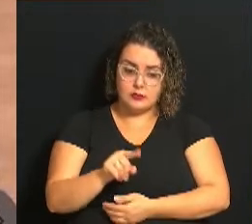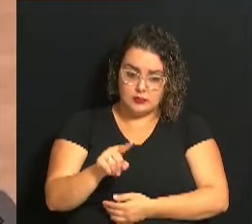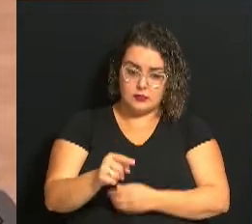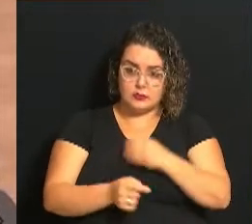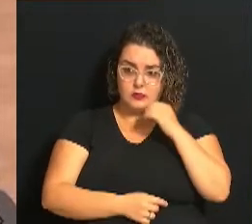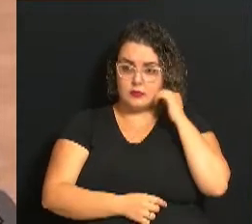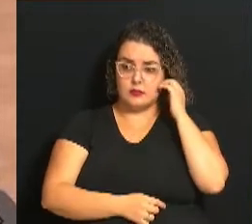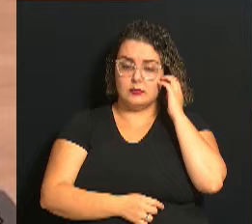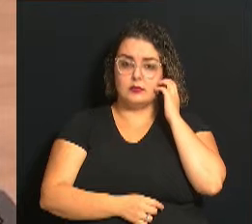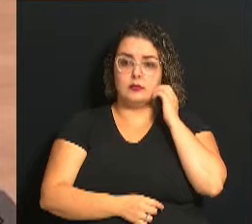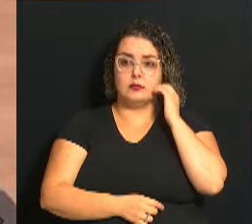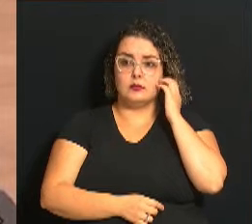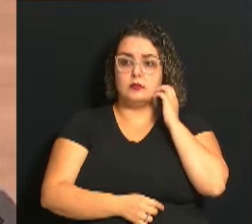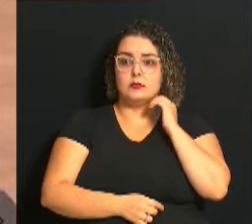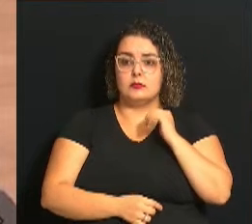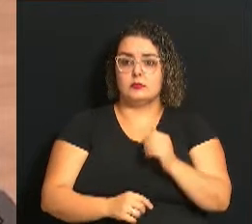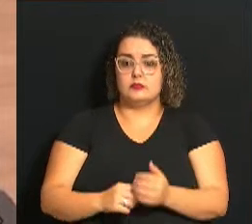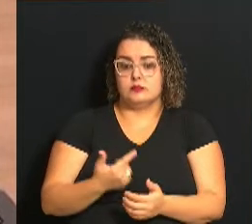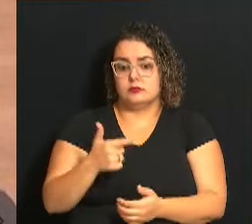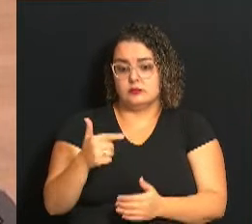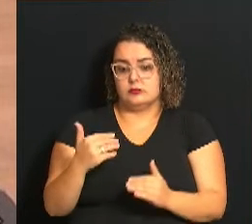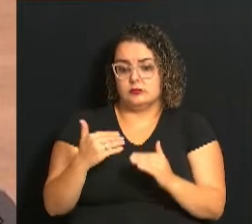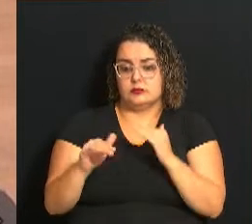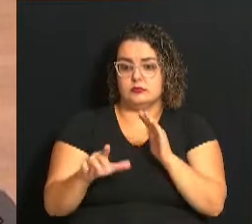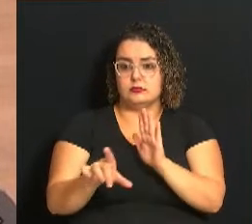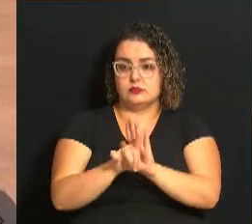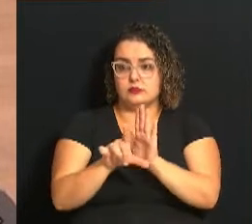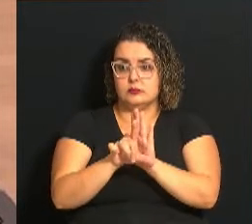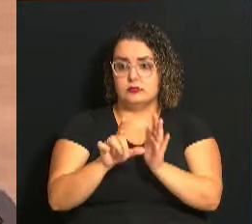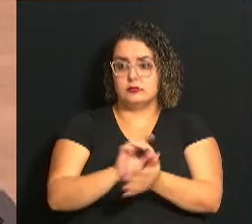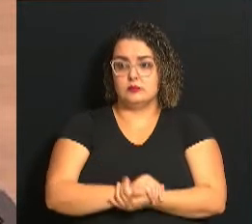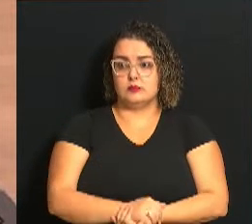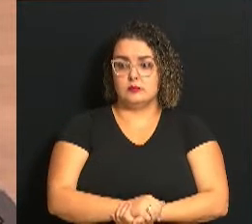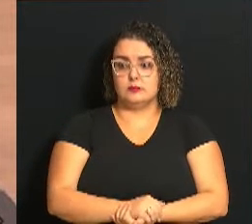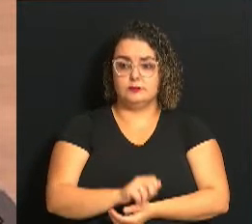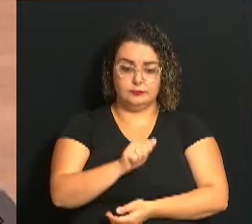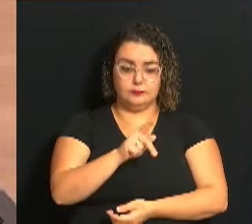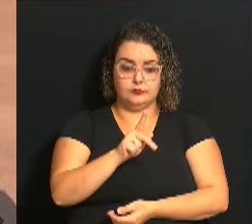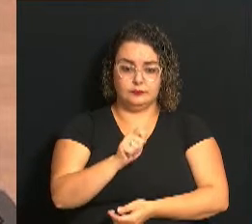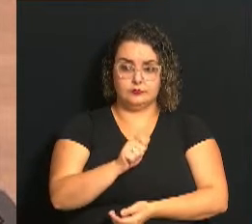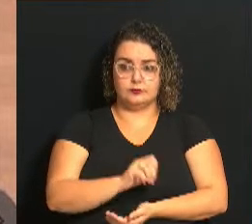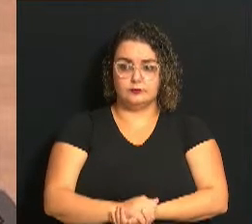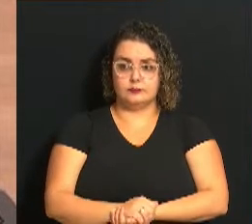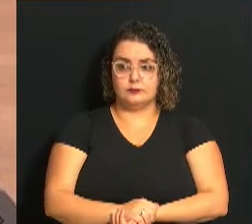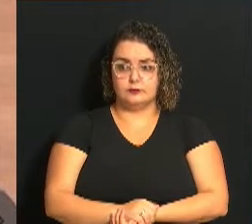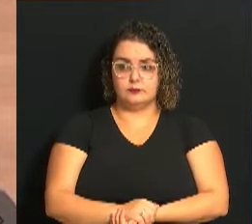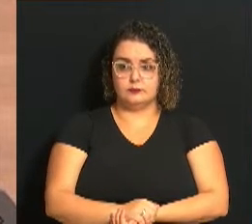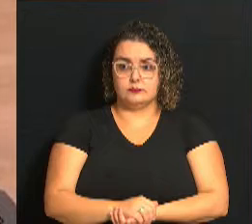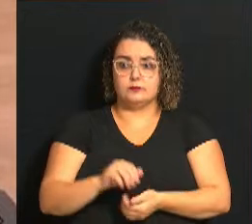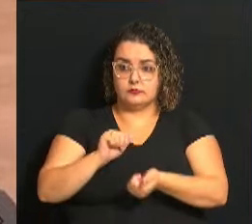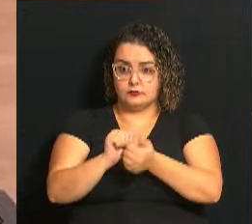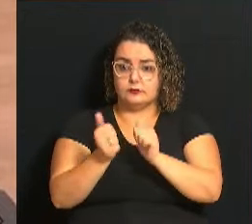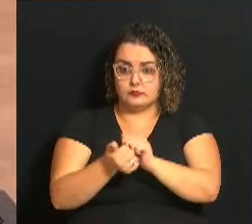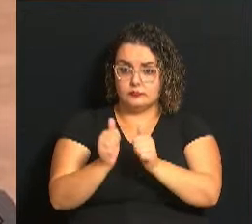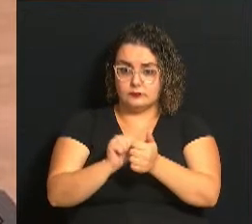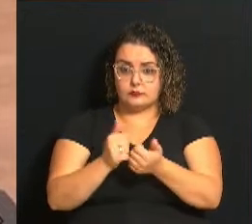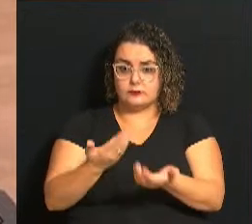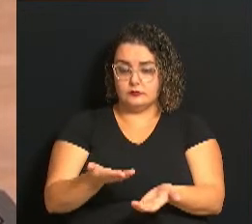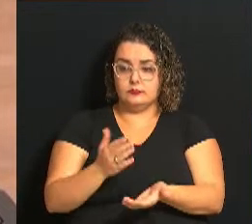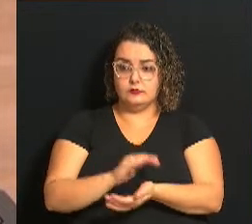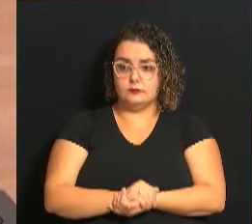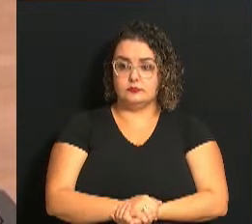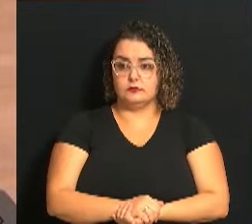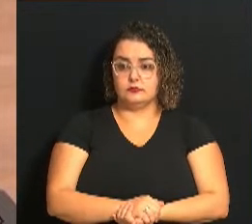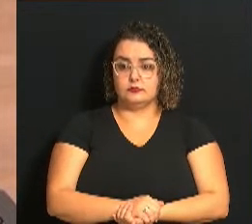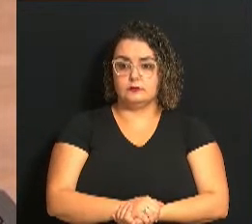houve uma inconsistência na lei na lei da APA, e há necessidade dessa adequação. Né? Então, hoje